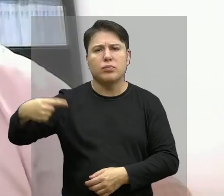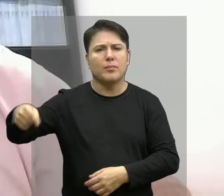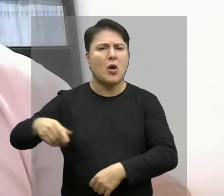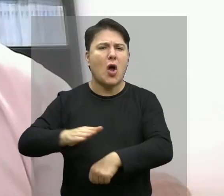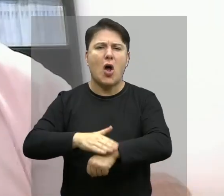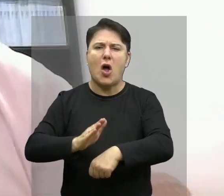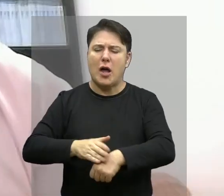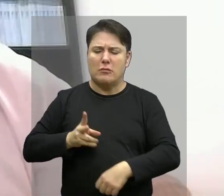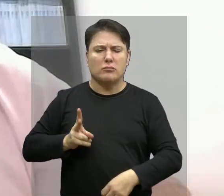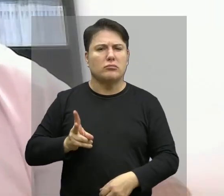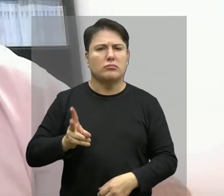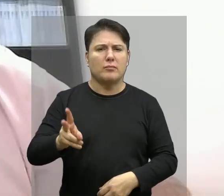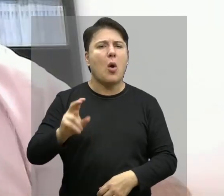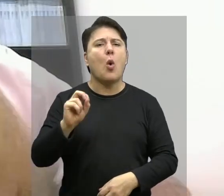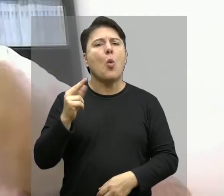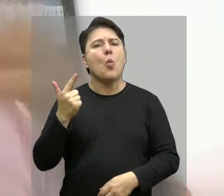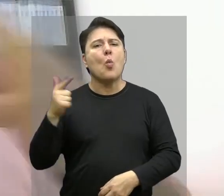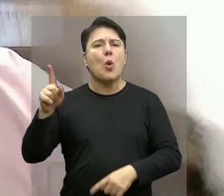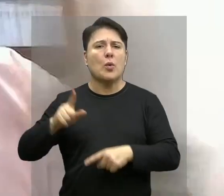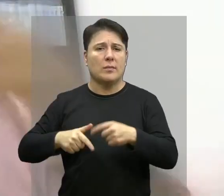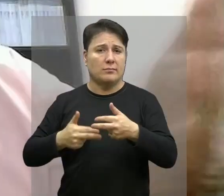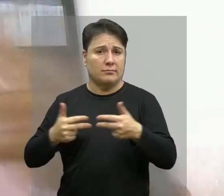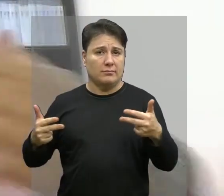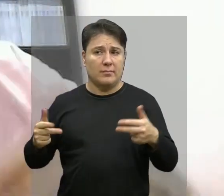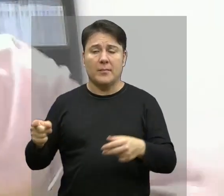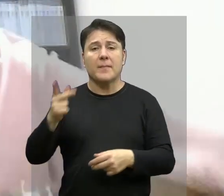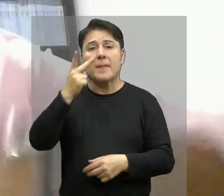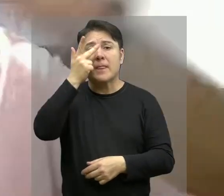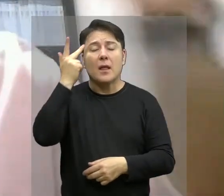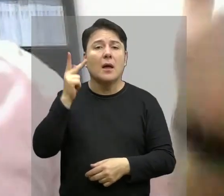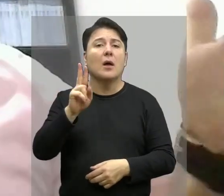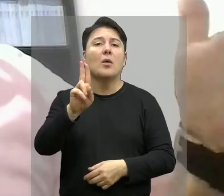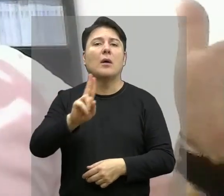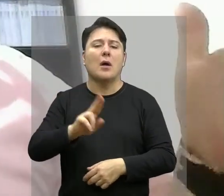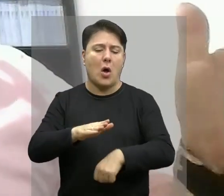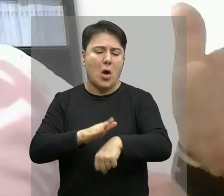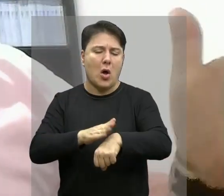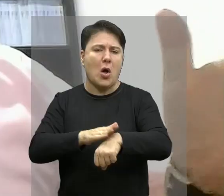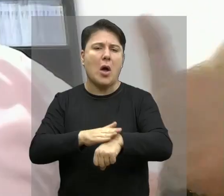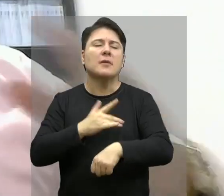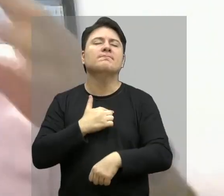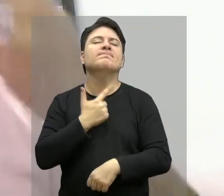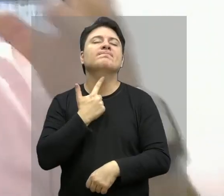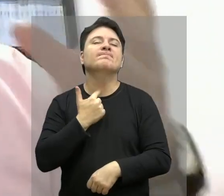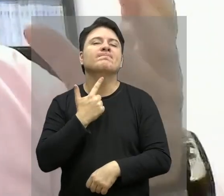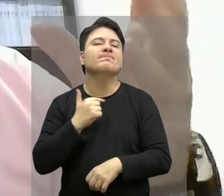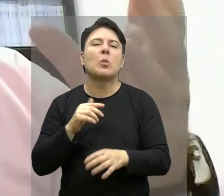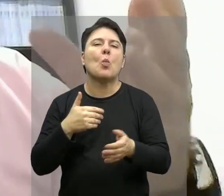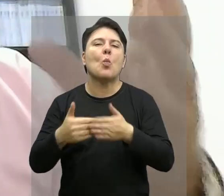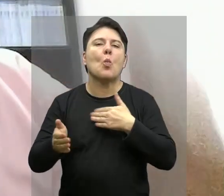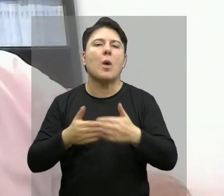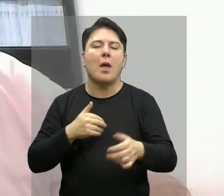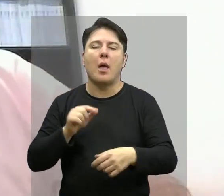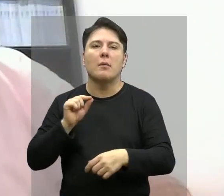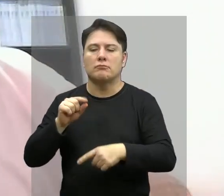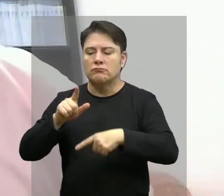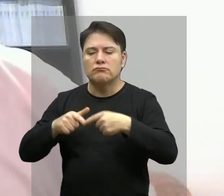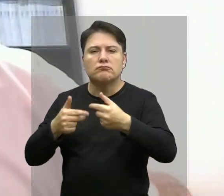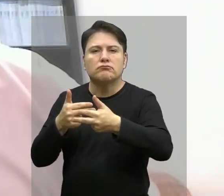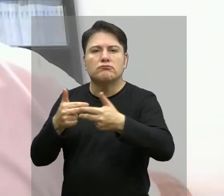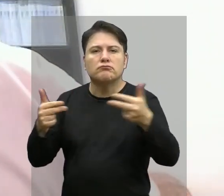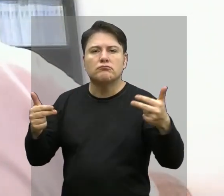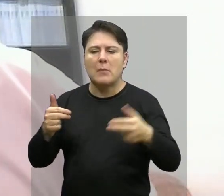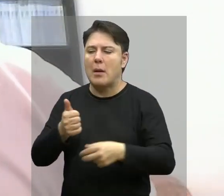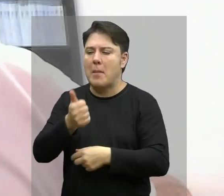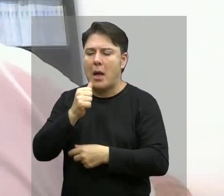psicoativa, tá? Então, imagina essa pessoa fazendo uso a hora que ela quiser. né, de qualquer uso de substância.